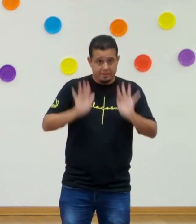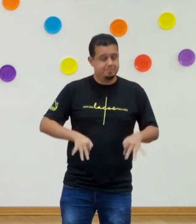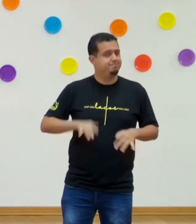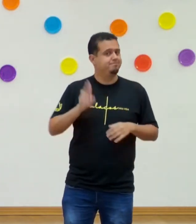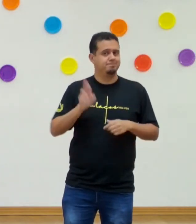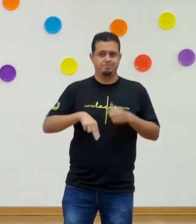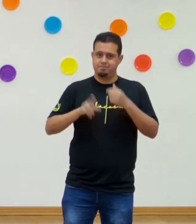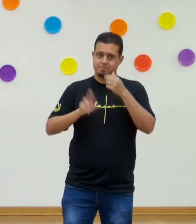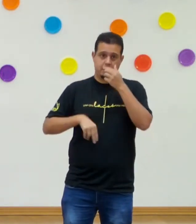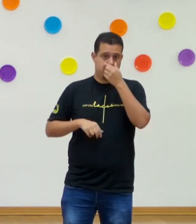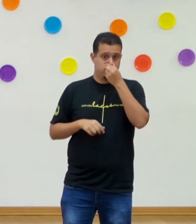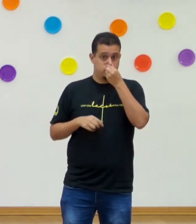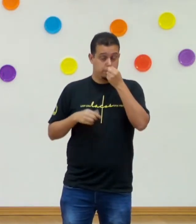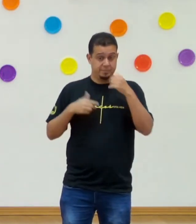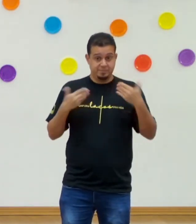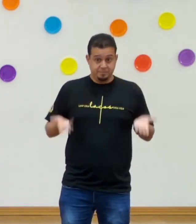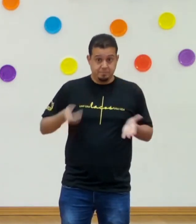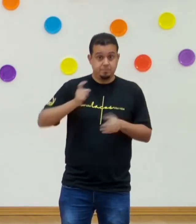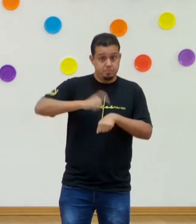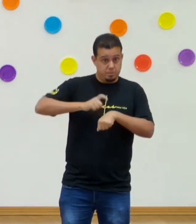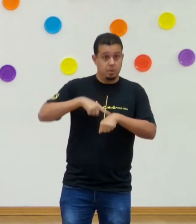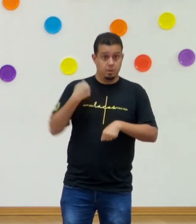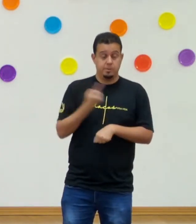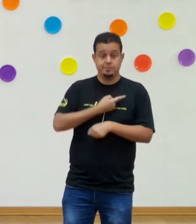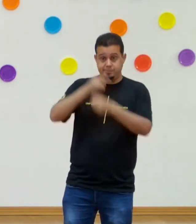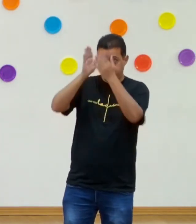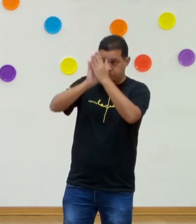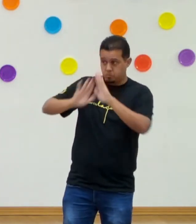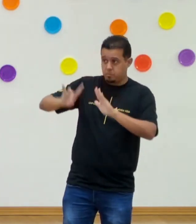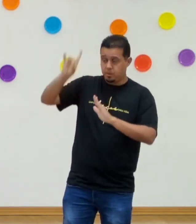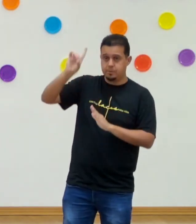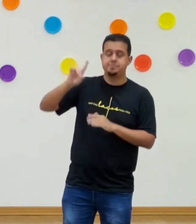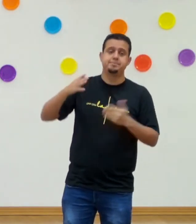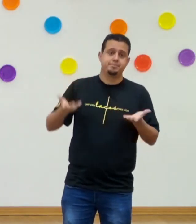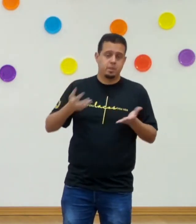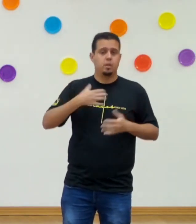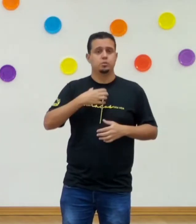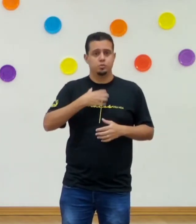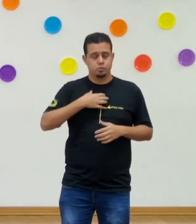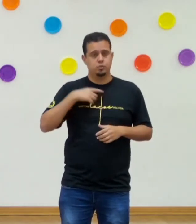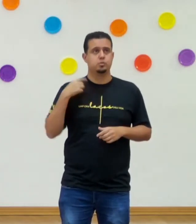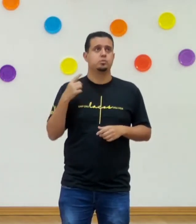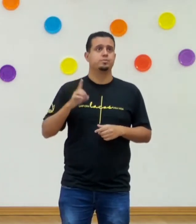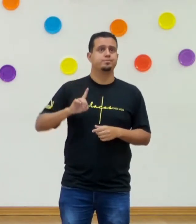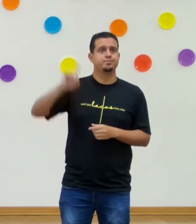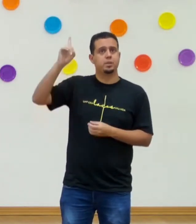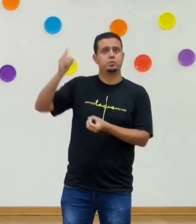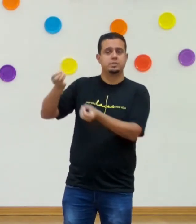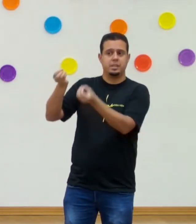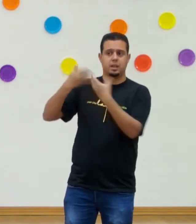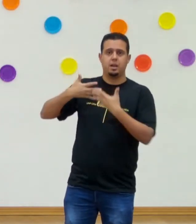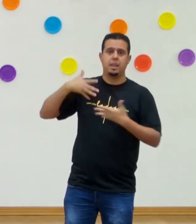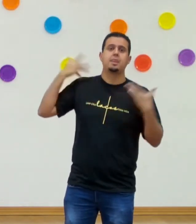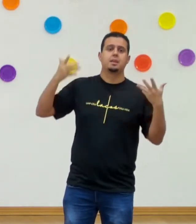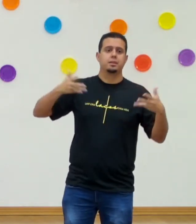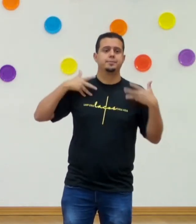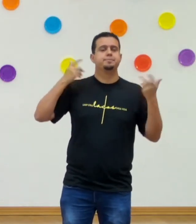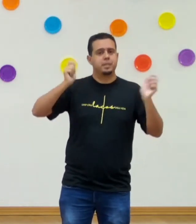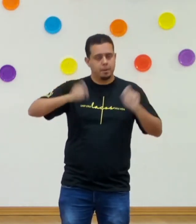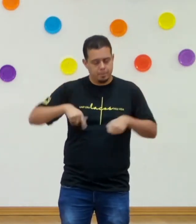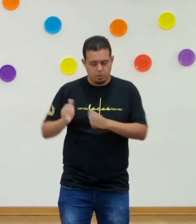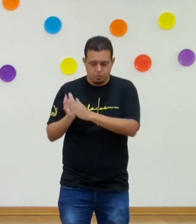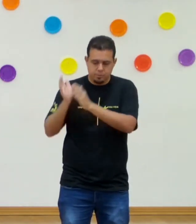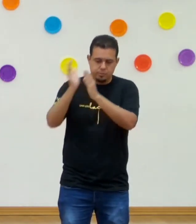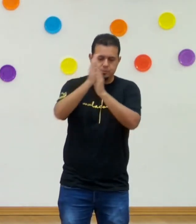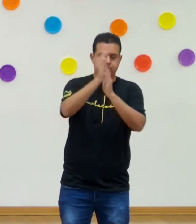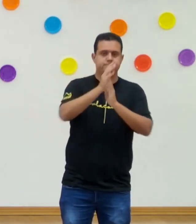estamos adorando o nosso Deus, é uma forma como Ele já nos traz a alegria de podermos louvar e entoar o nome dEle.